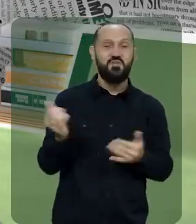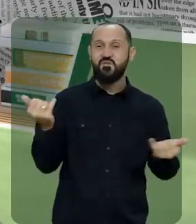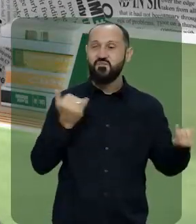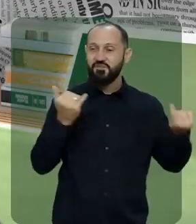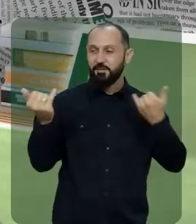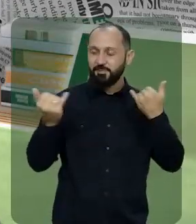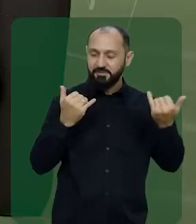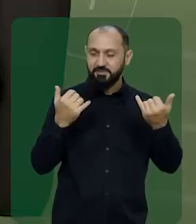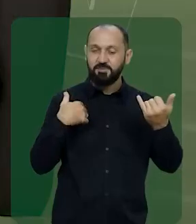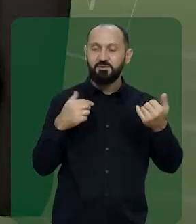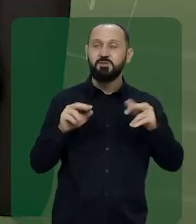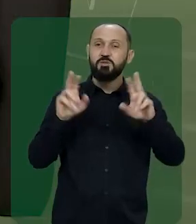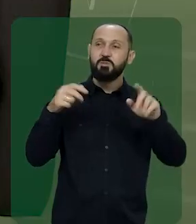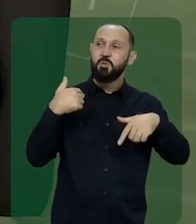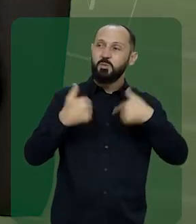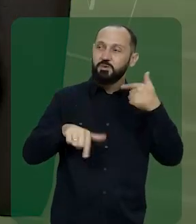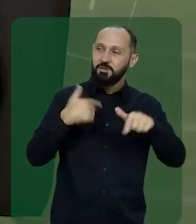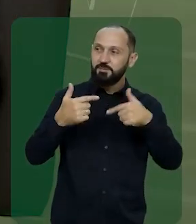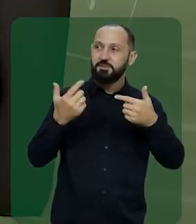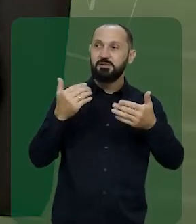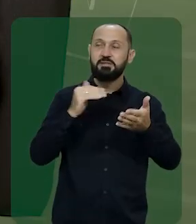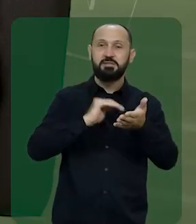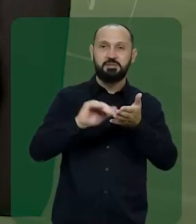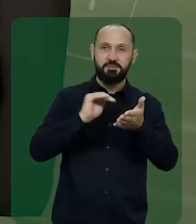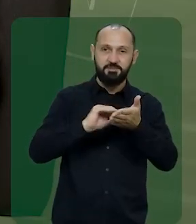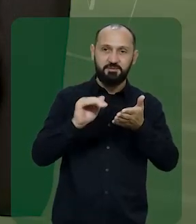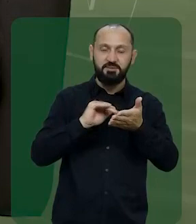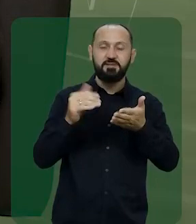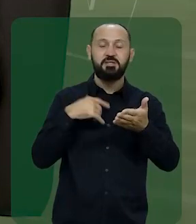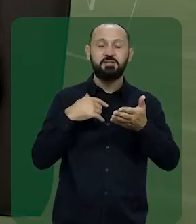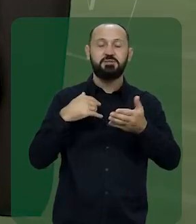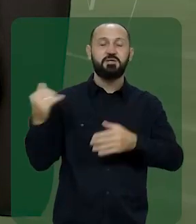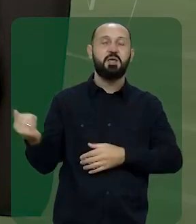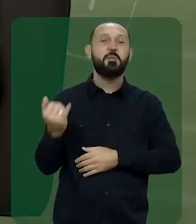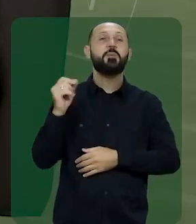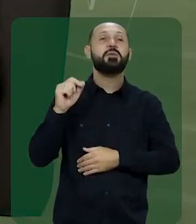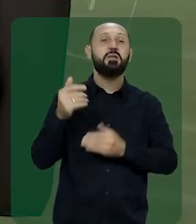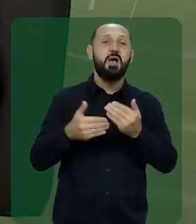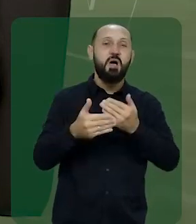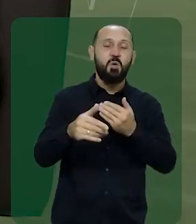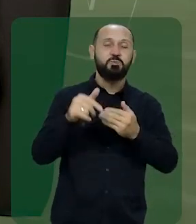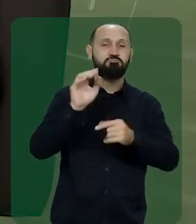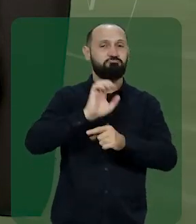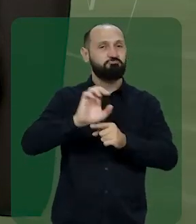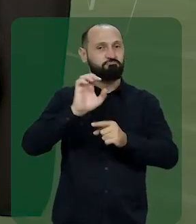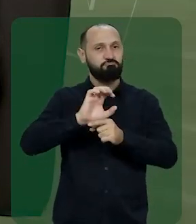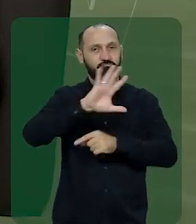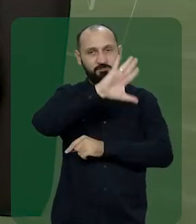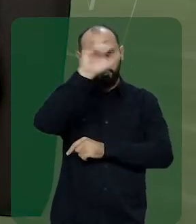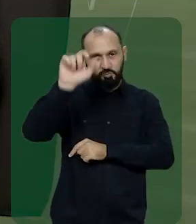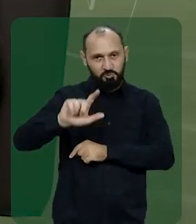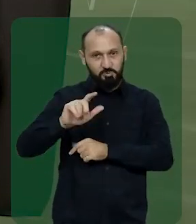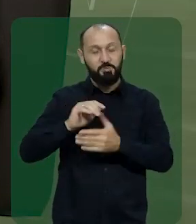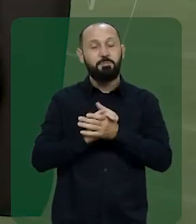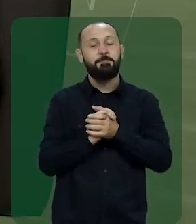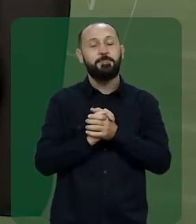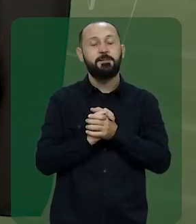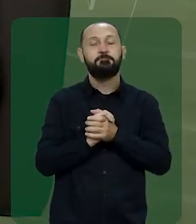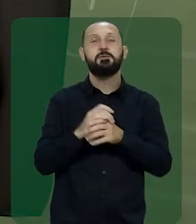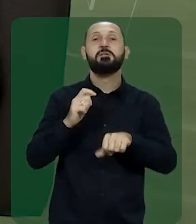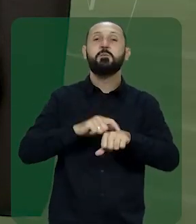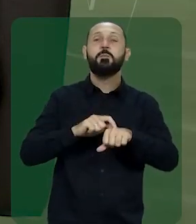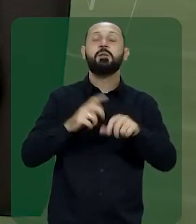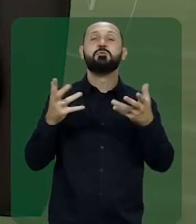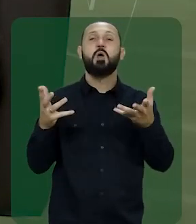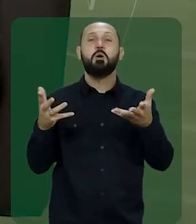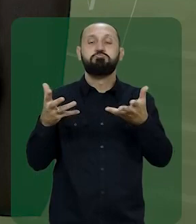principalmente. Bom, nosso programa, ele está chegando ao fim, né? E mais informações sobre